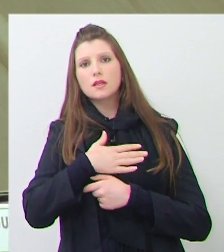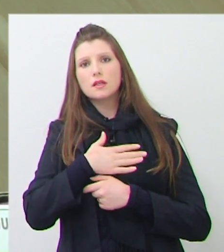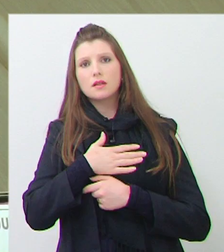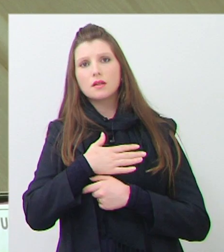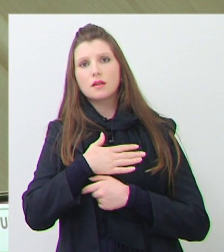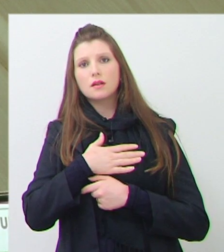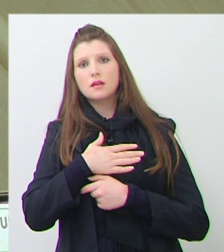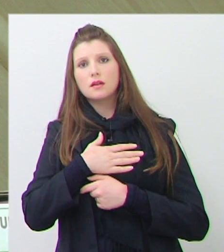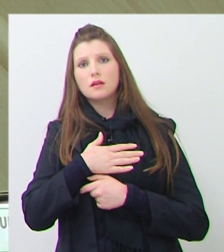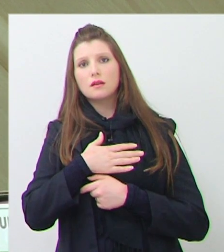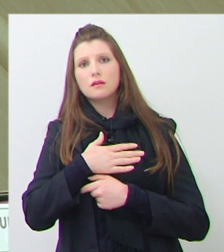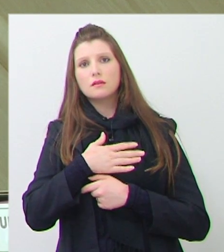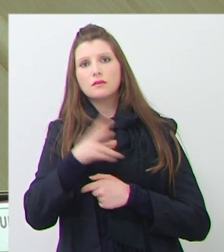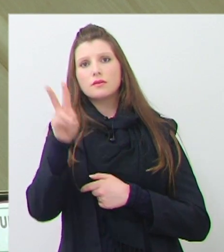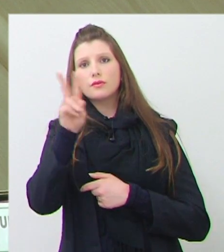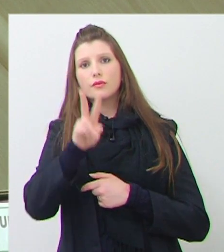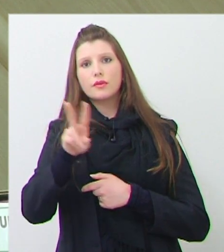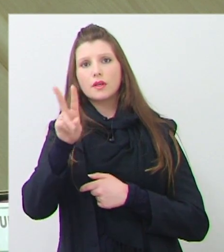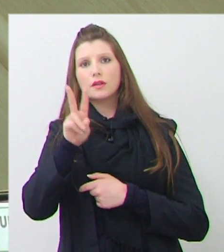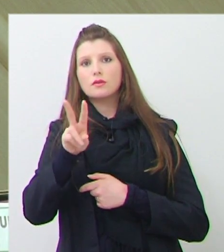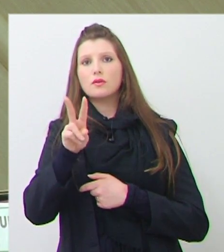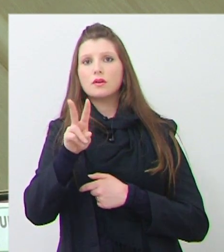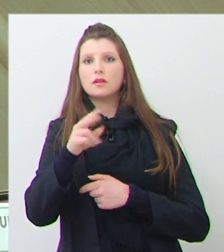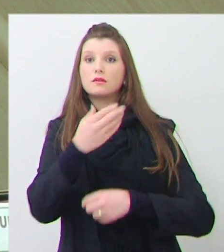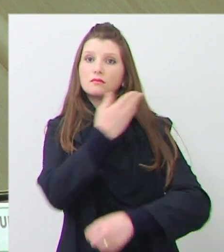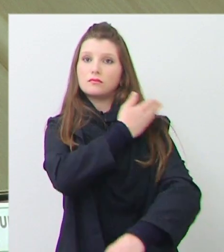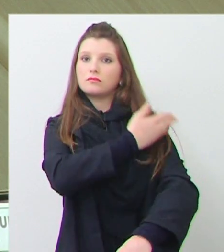Eu gostaria que os vereadores se comportassem.